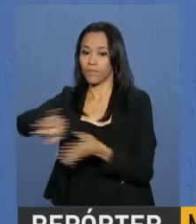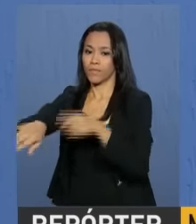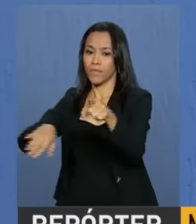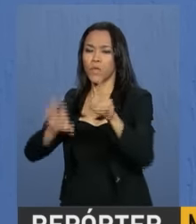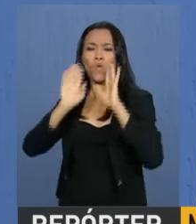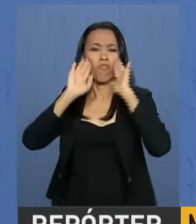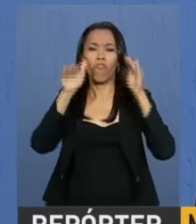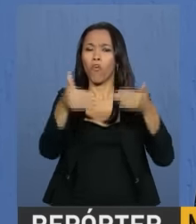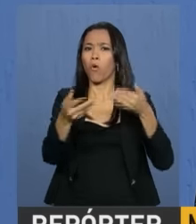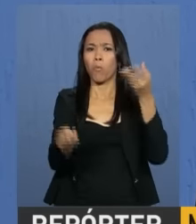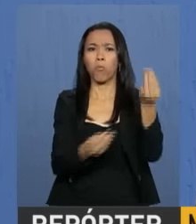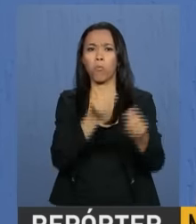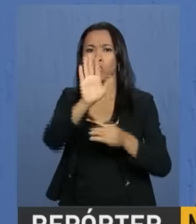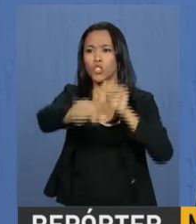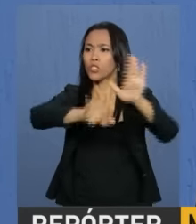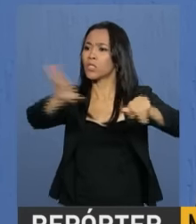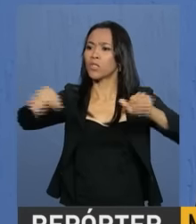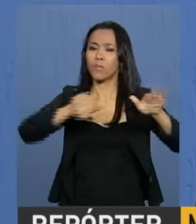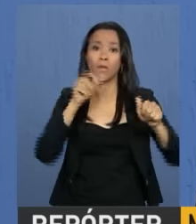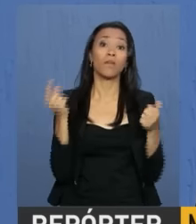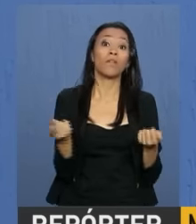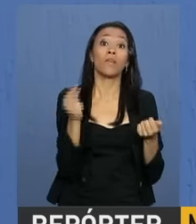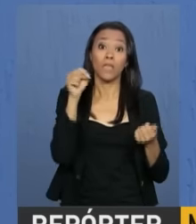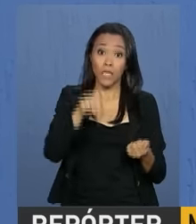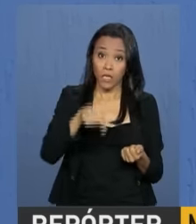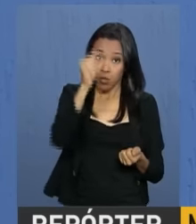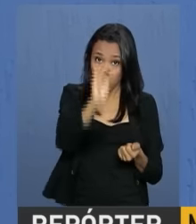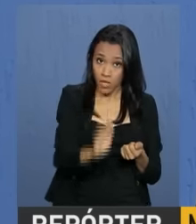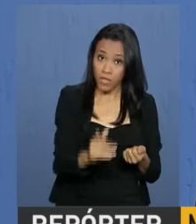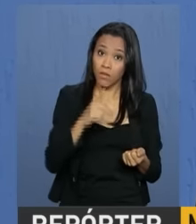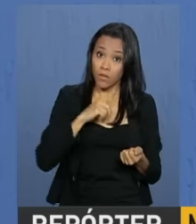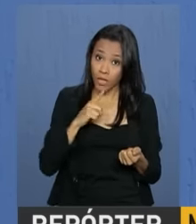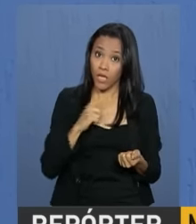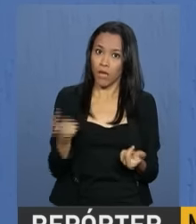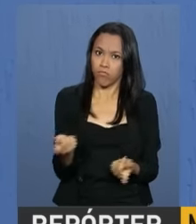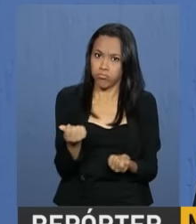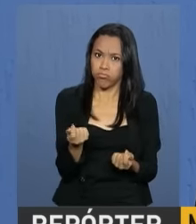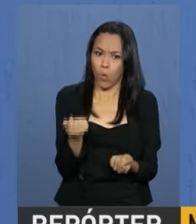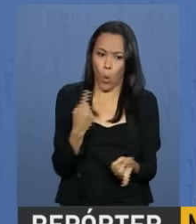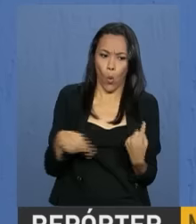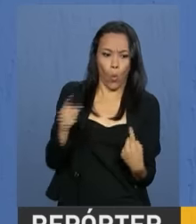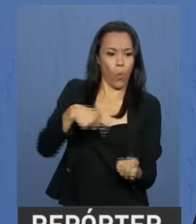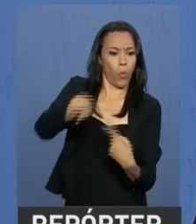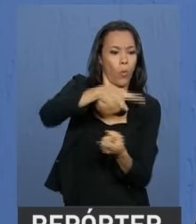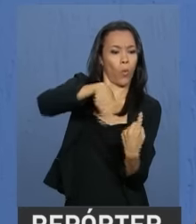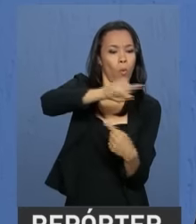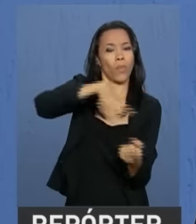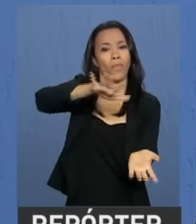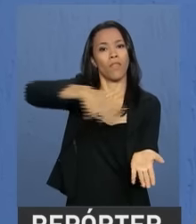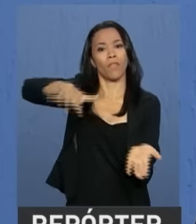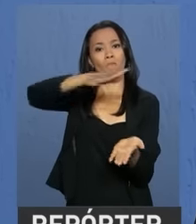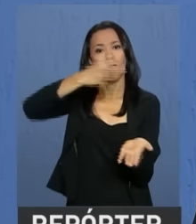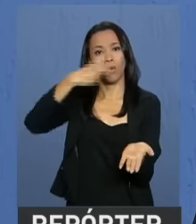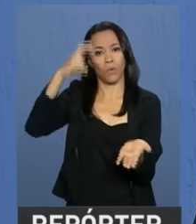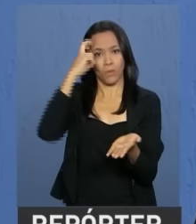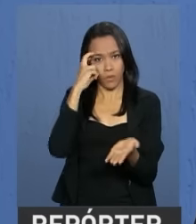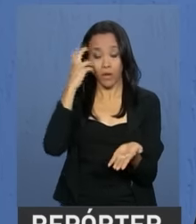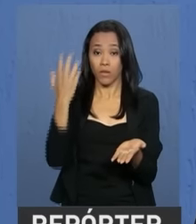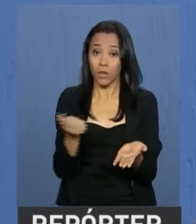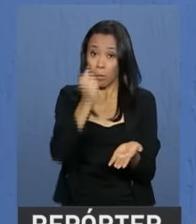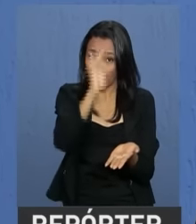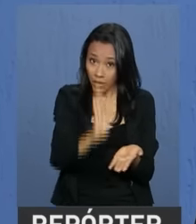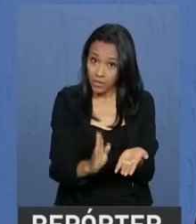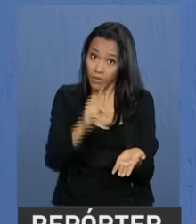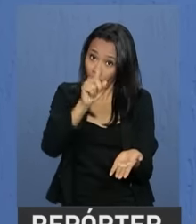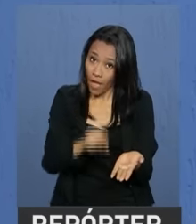convocatória é fazer com que o Brasil tenha aí uma presença econômica e a fazer com que o Brasil tenha aí uma presença cultural ou seja de que o Brasil além